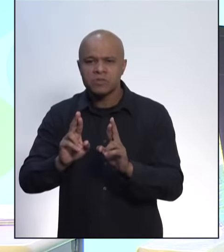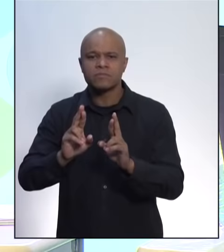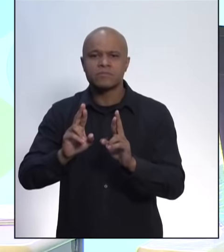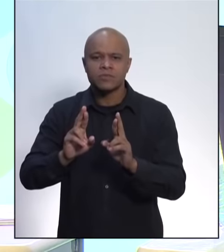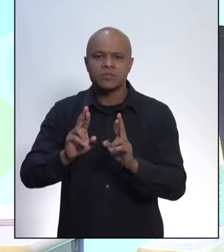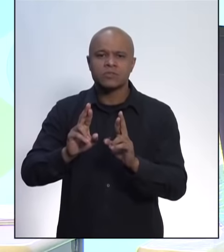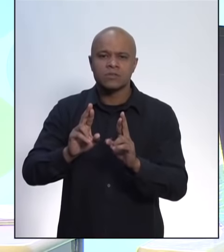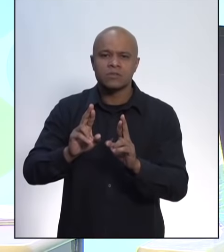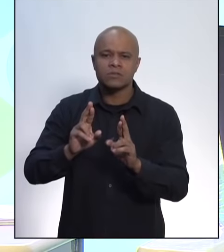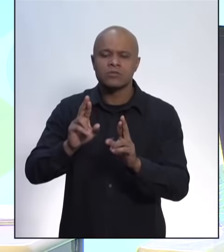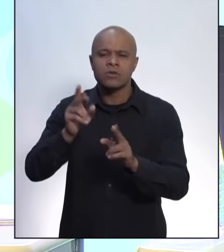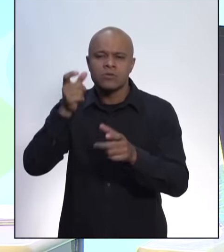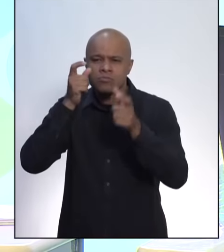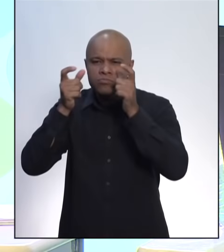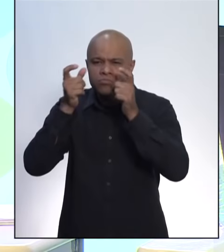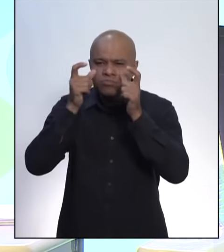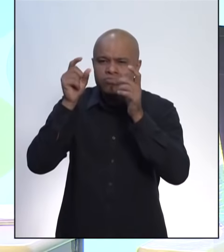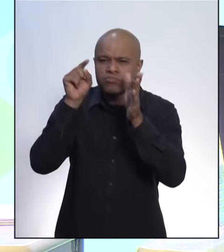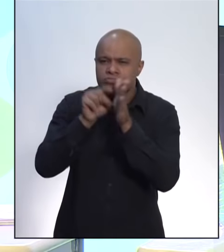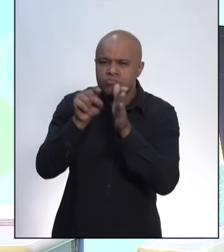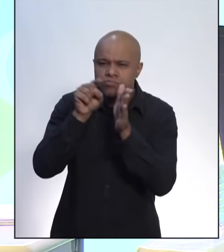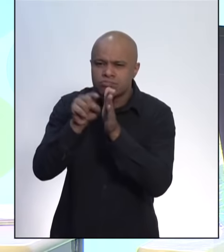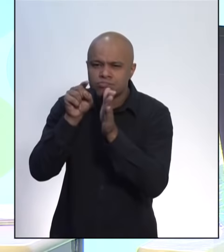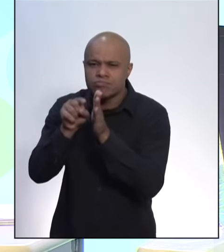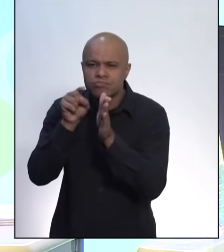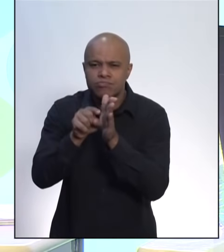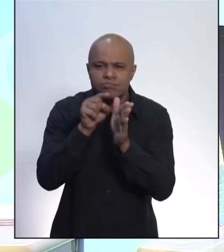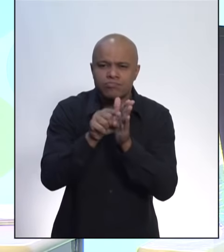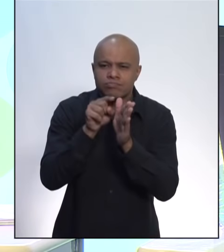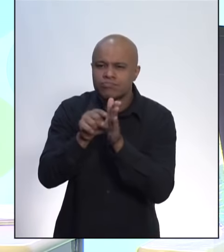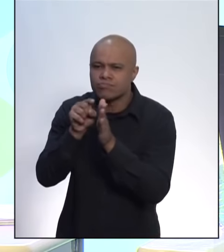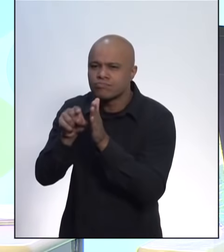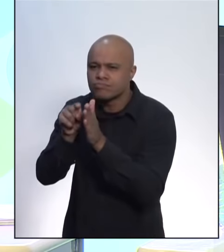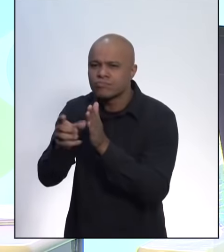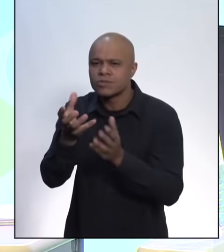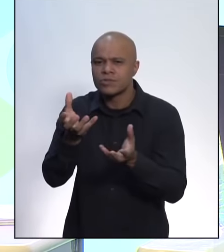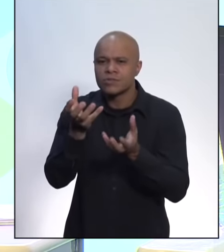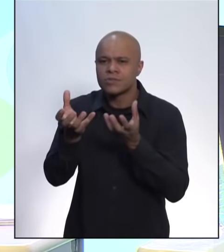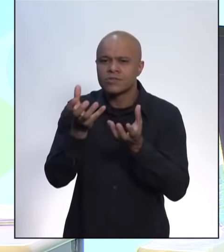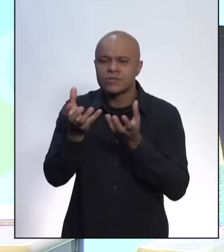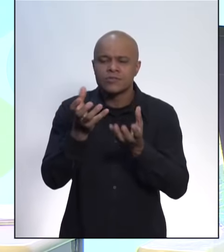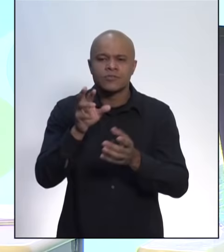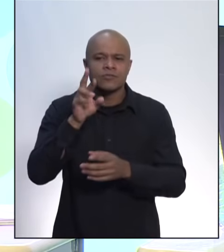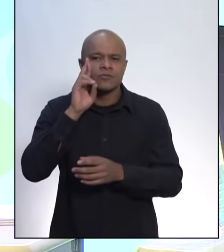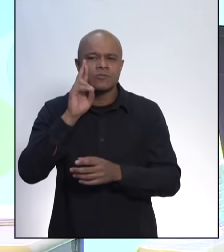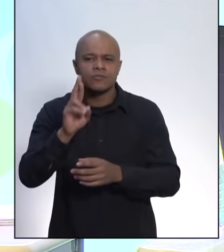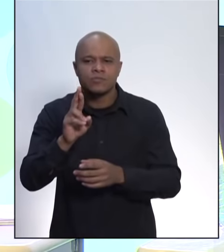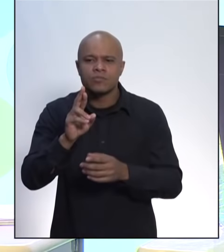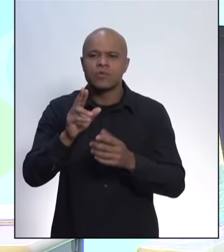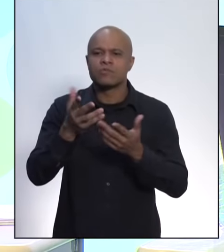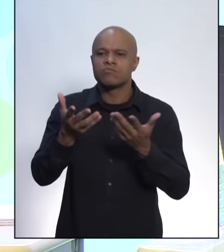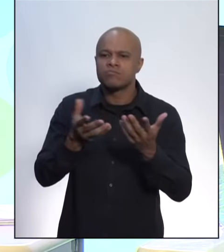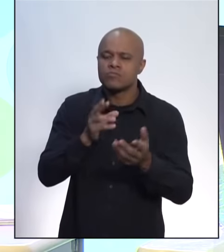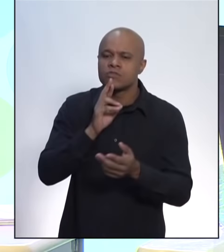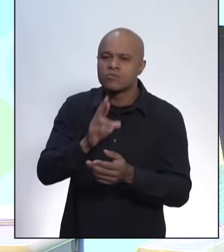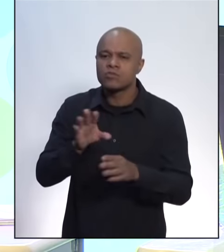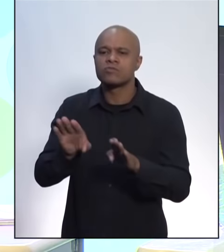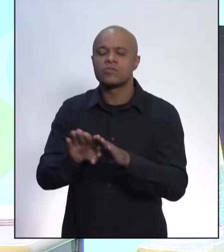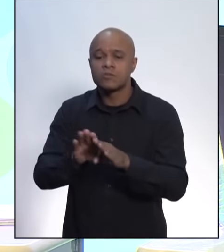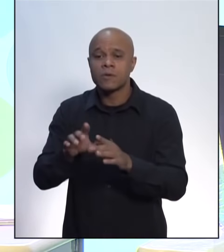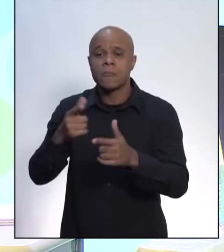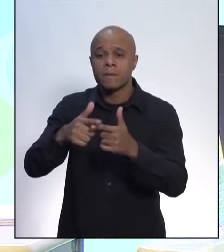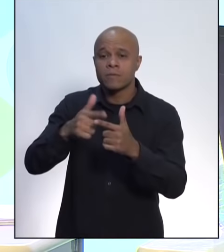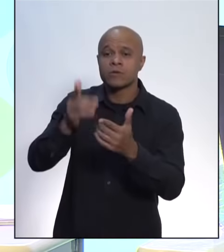vai as ações ele vai tentar responder perguntas e o objetivo do cientista é resolver